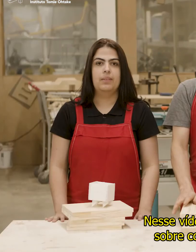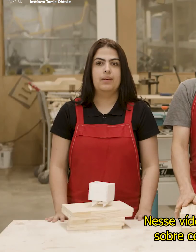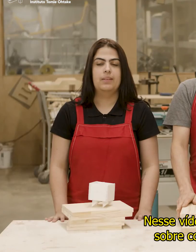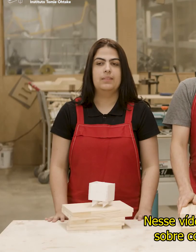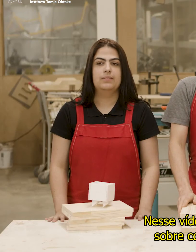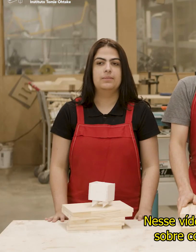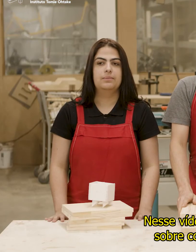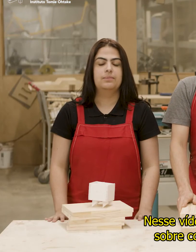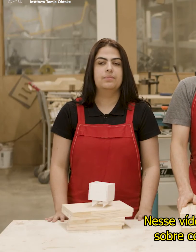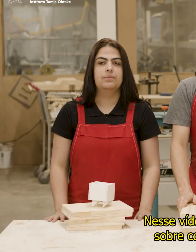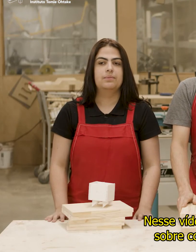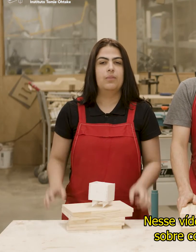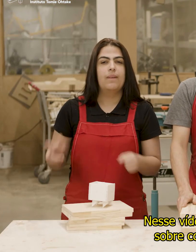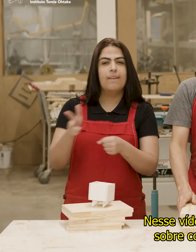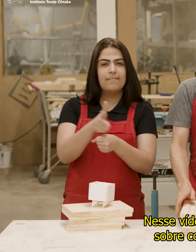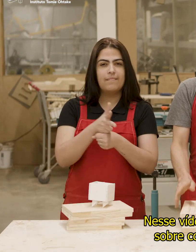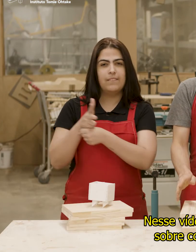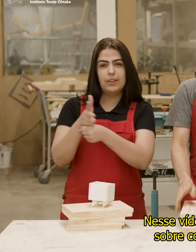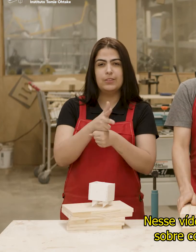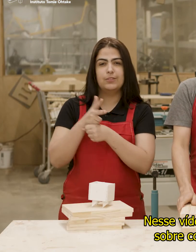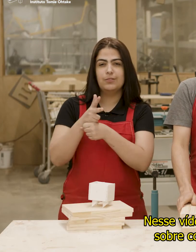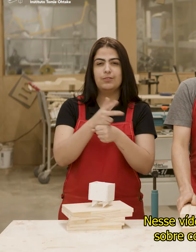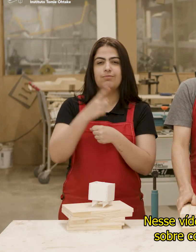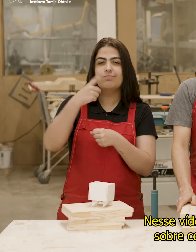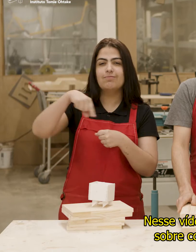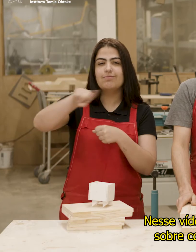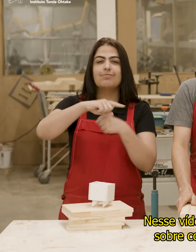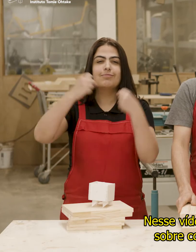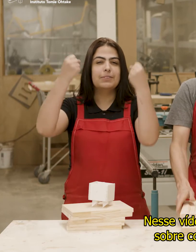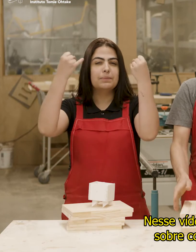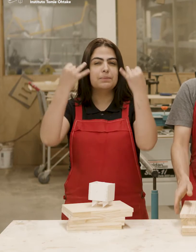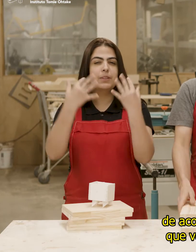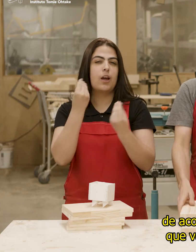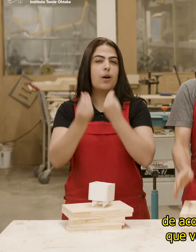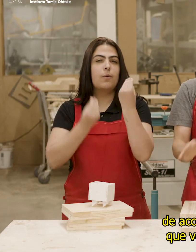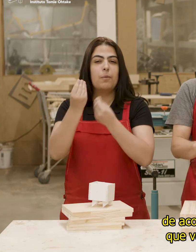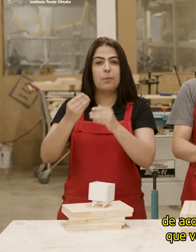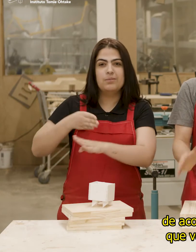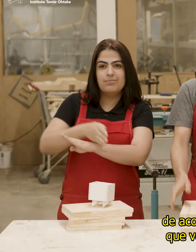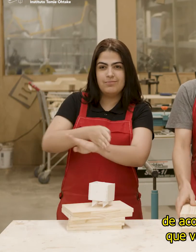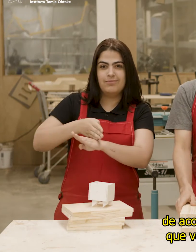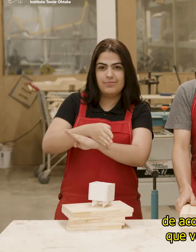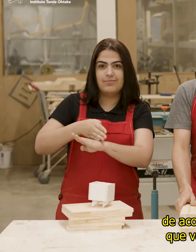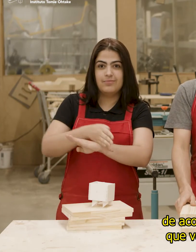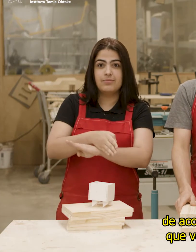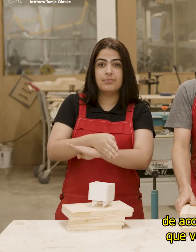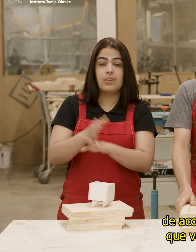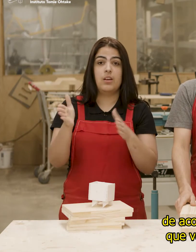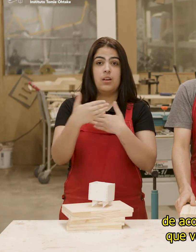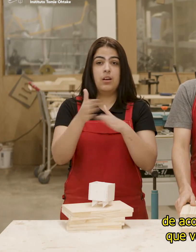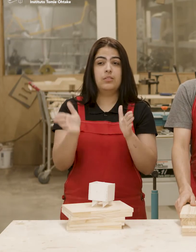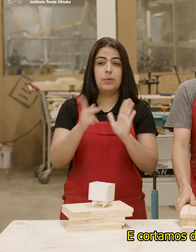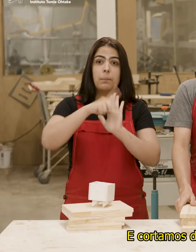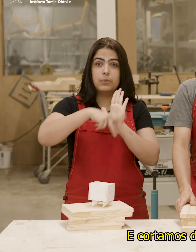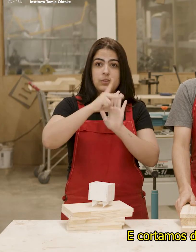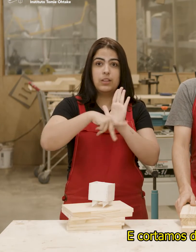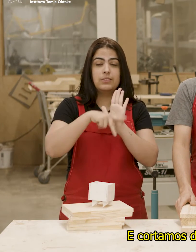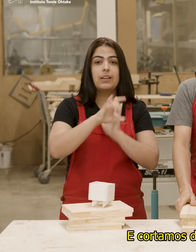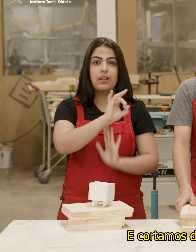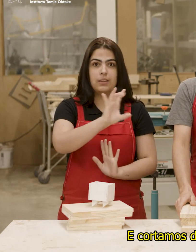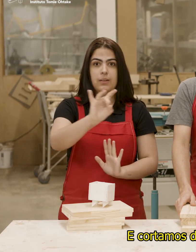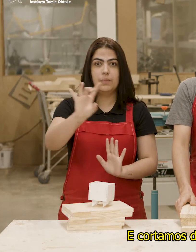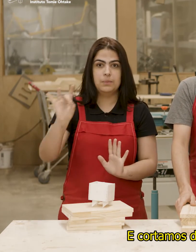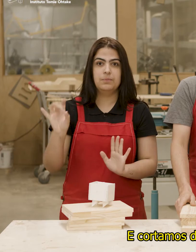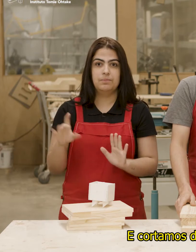Ok, nesse vídeo a gente comentou sobre como cortar as peças de acordo com o projeto que vocês executaram. E a gente cortou